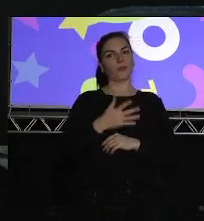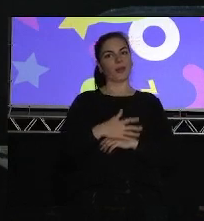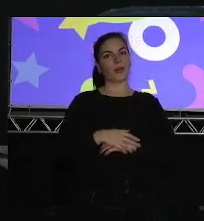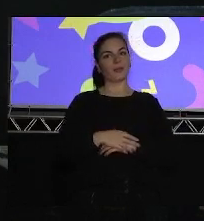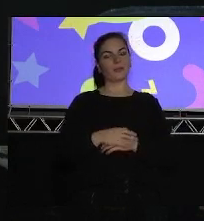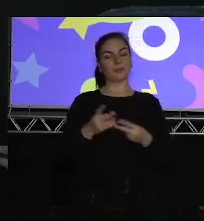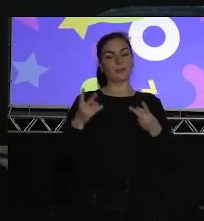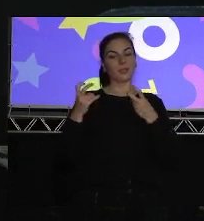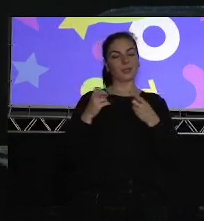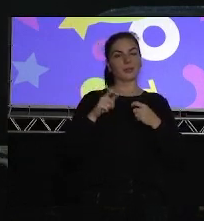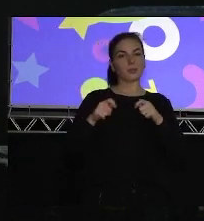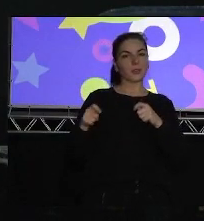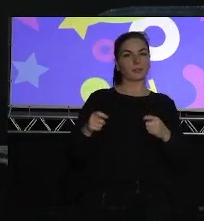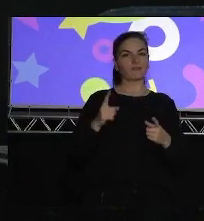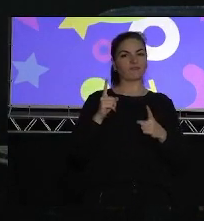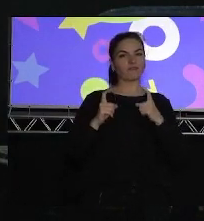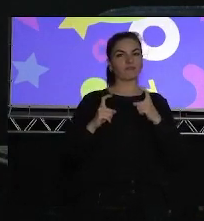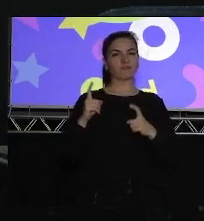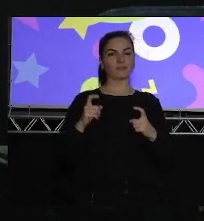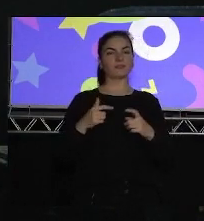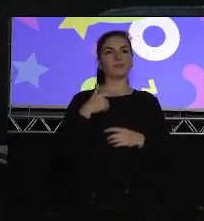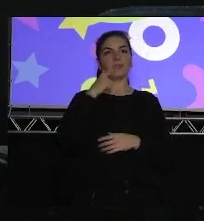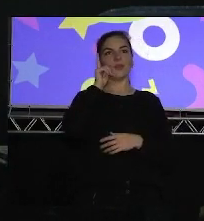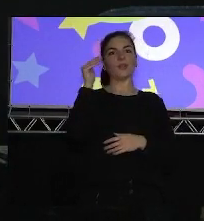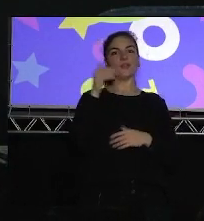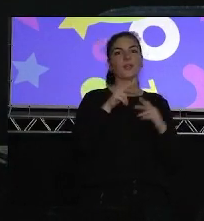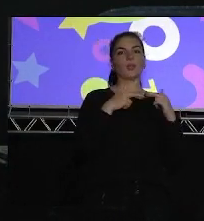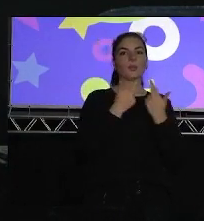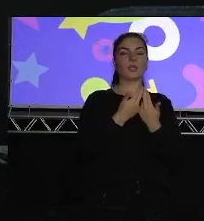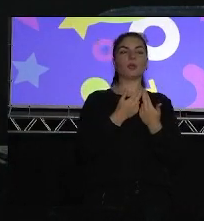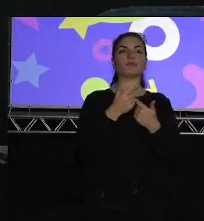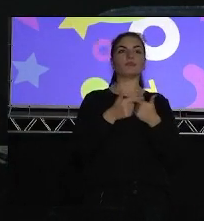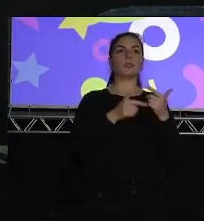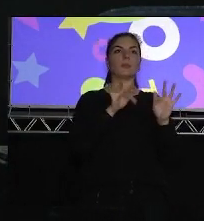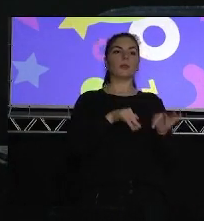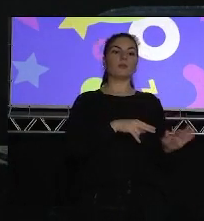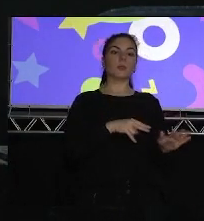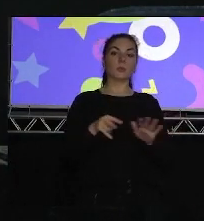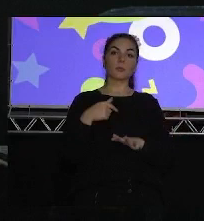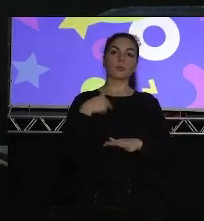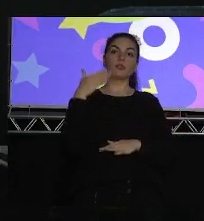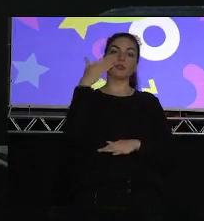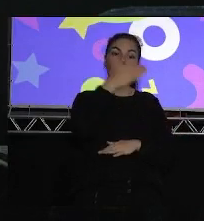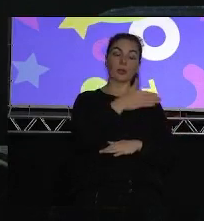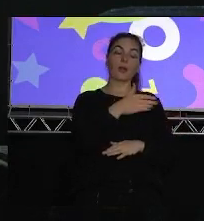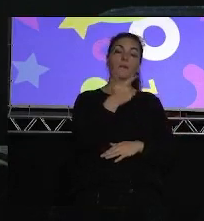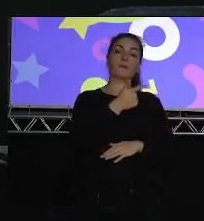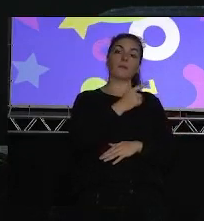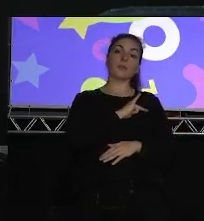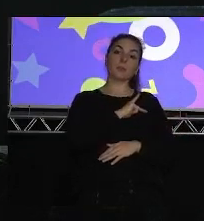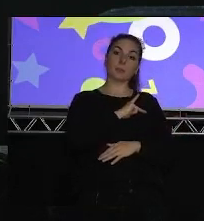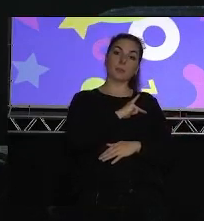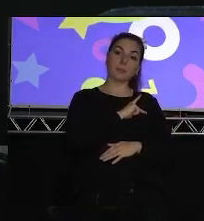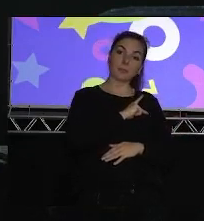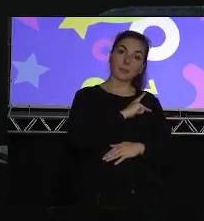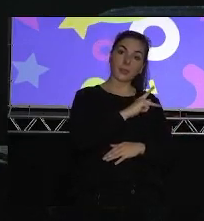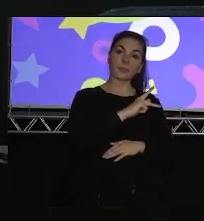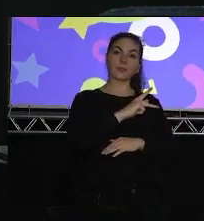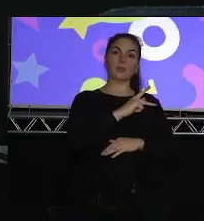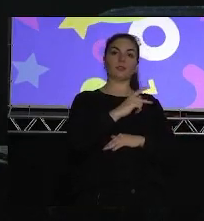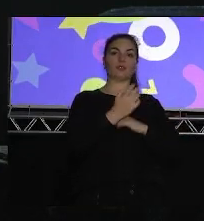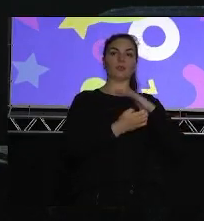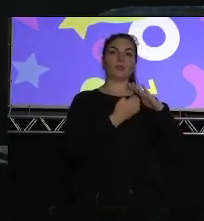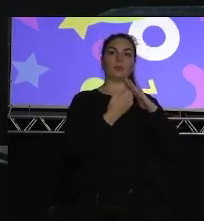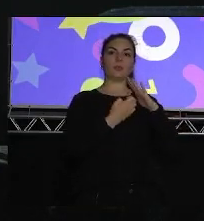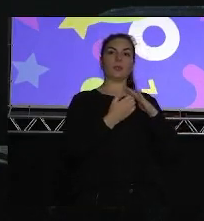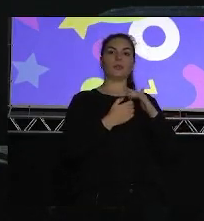os sinais. Ontem eu estava aqui, eu tive que fazer uma reunião. Tenho trabalho no final de semana, eu tive que ir lá falar com o vice-presidente da empresa,